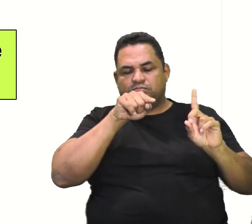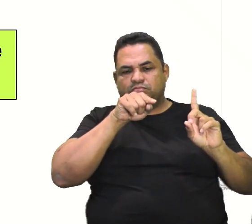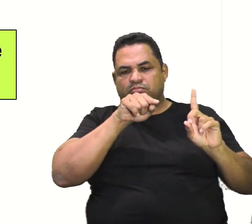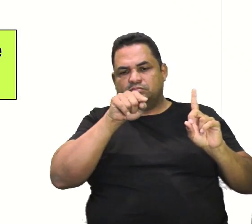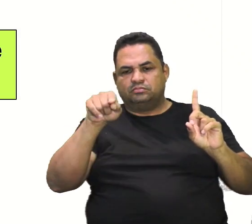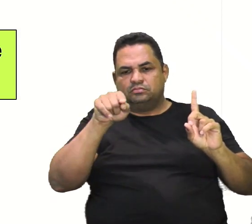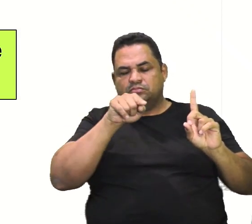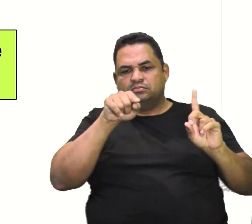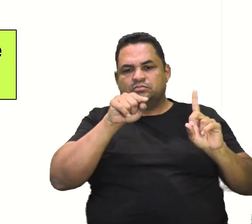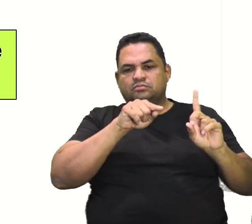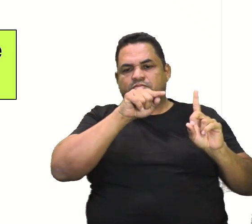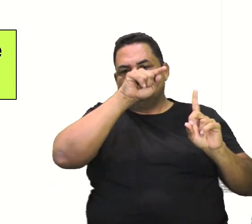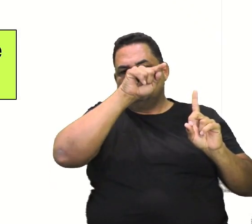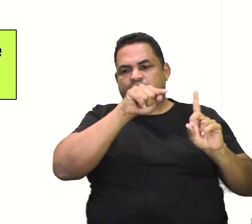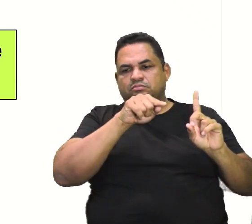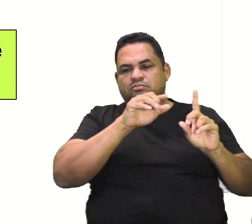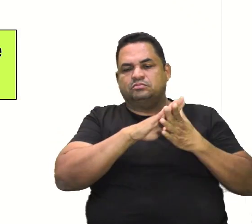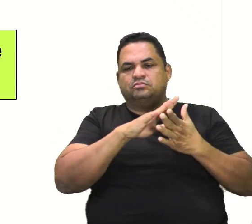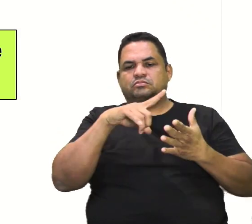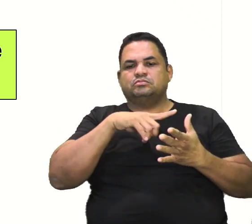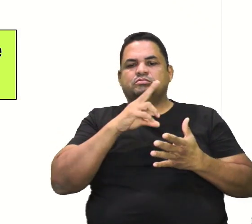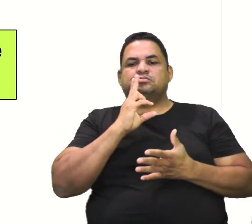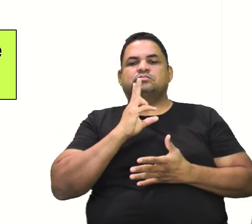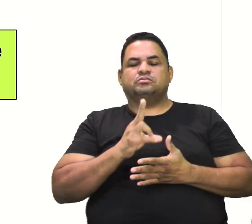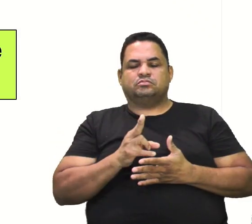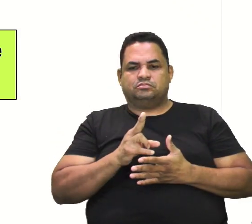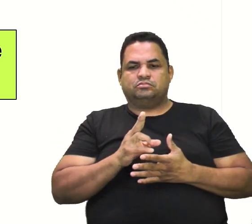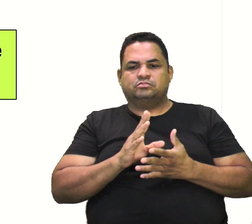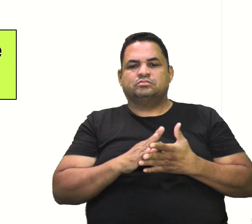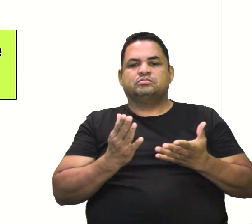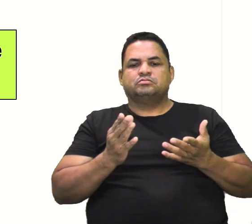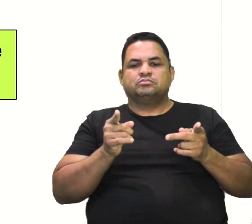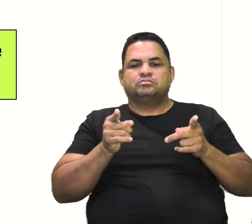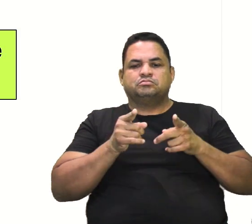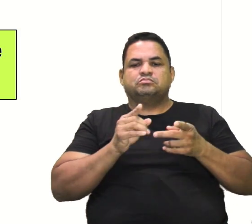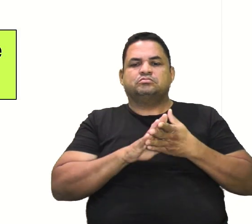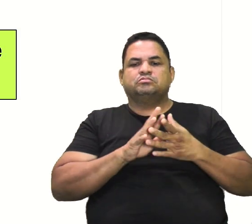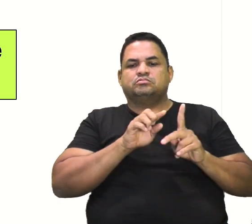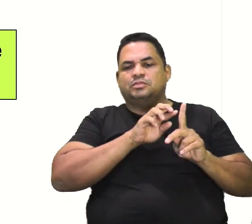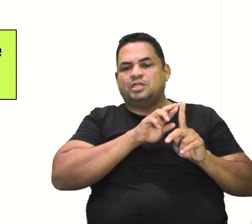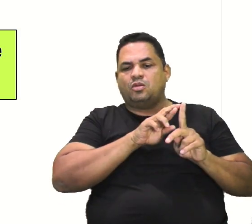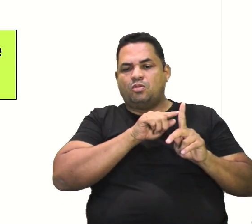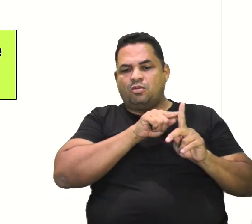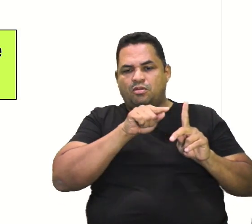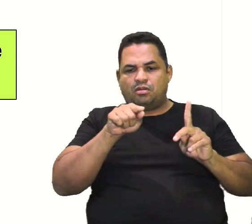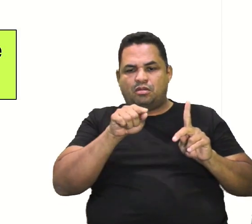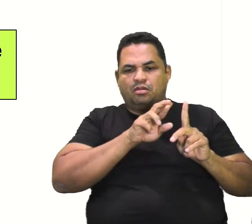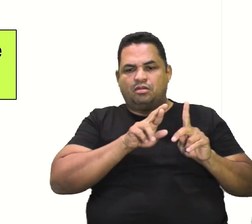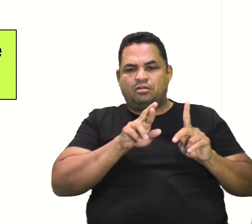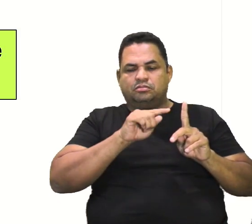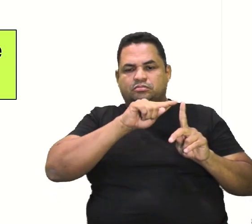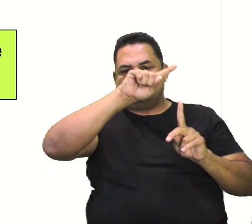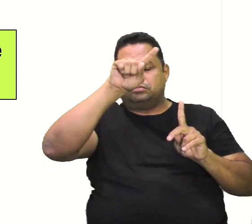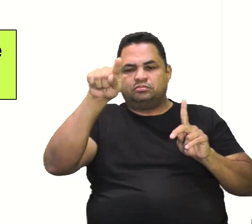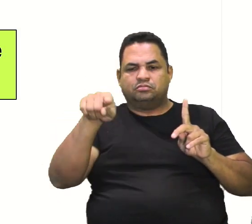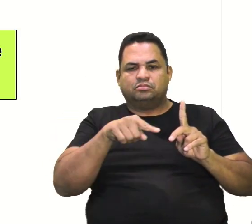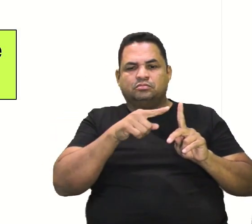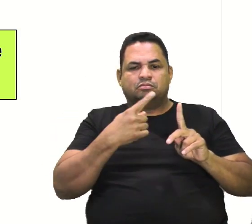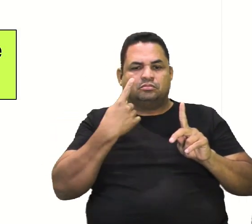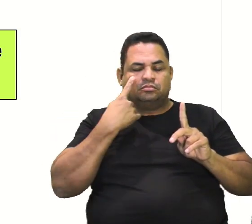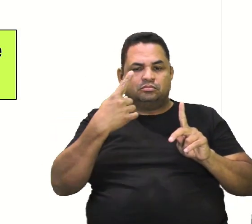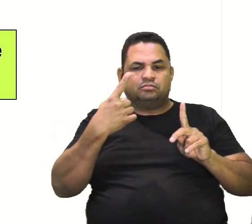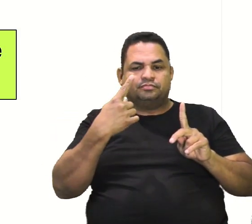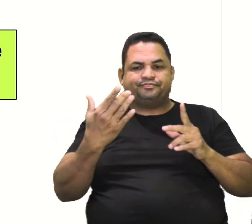essa reta, e essa distância vai ter o mesmo tamanho do raio da minha circunferência. E vou ter que olhar